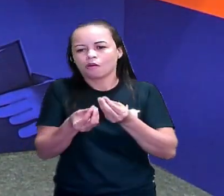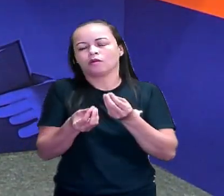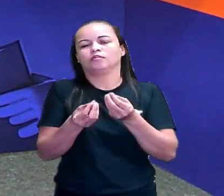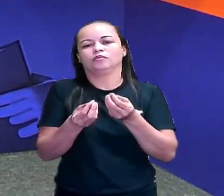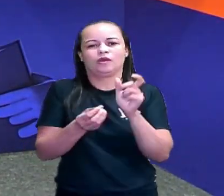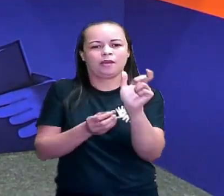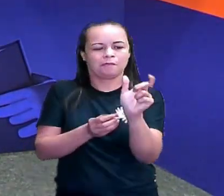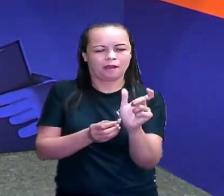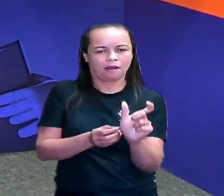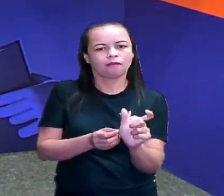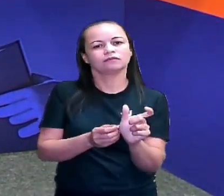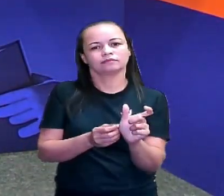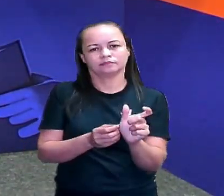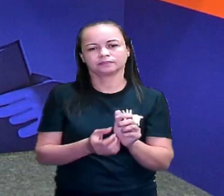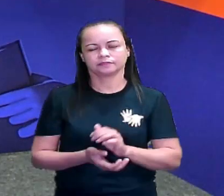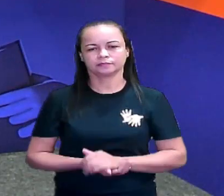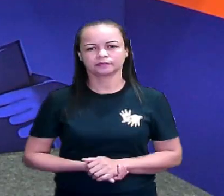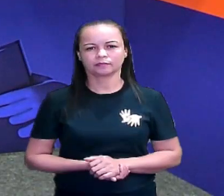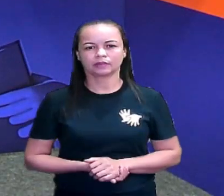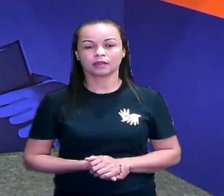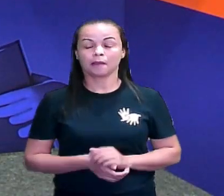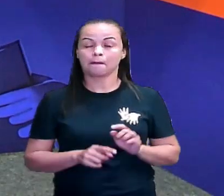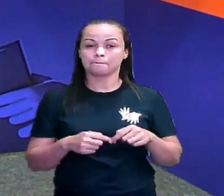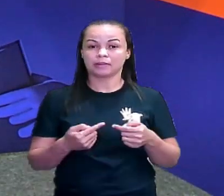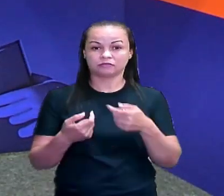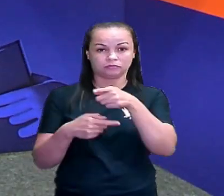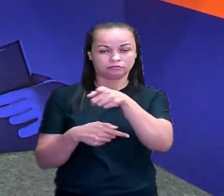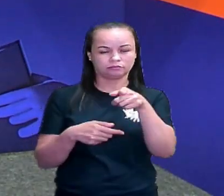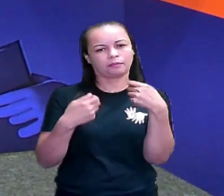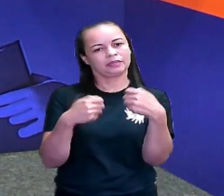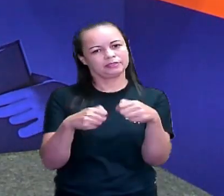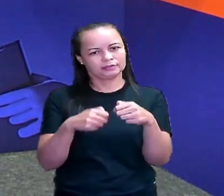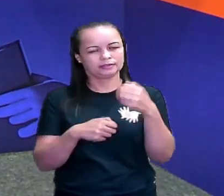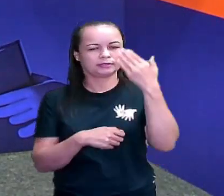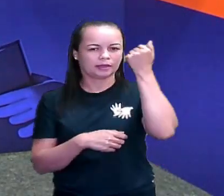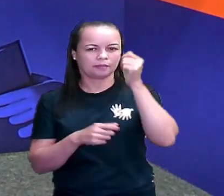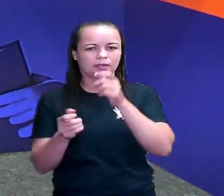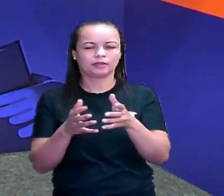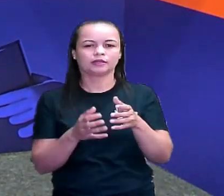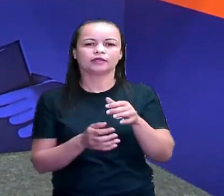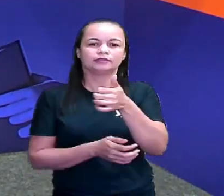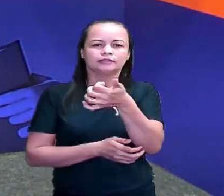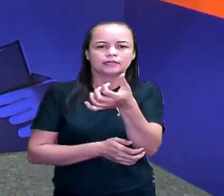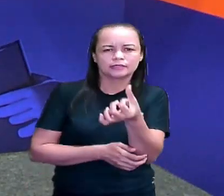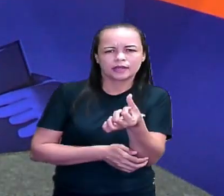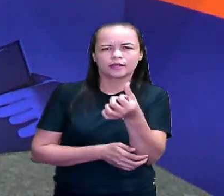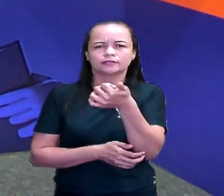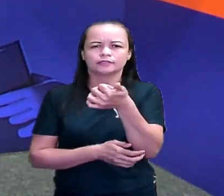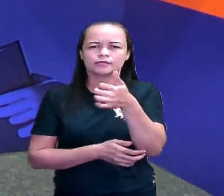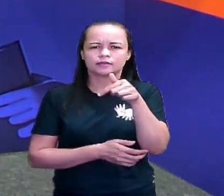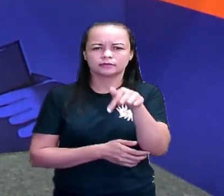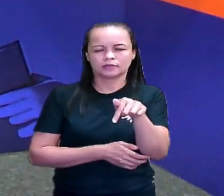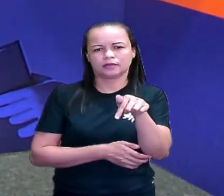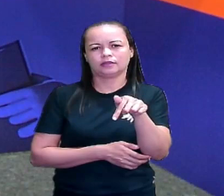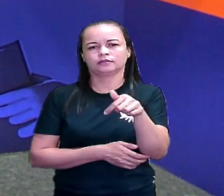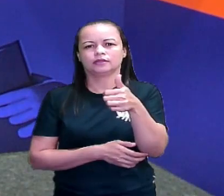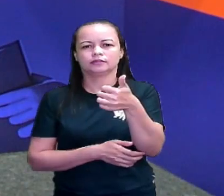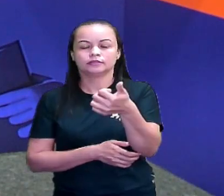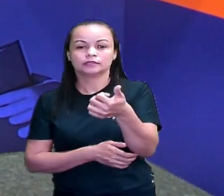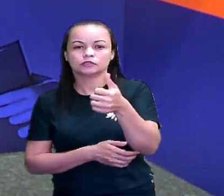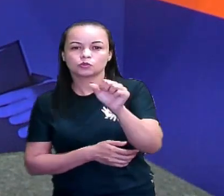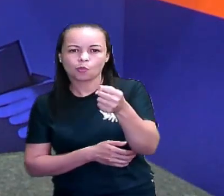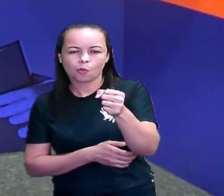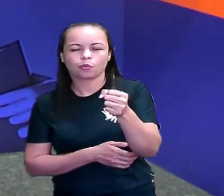de palavras, tá certo? Mas aí você só precisa saber que eu tenho, ó, 16, 17,